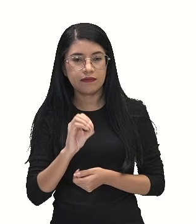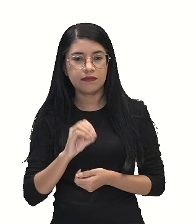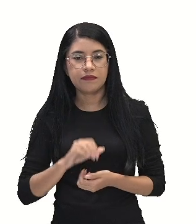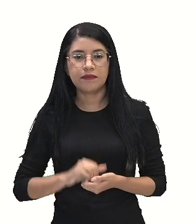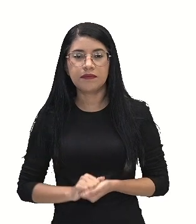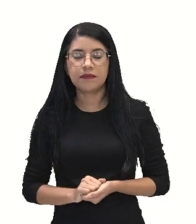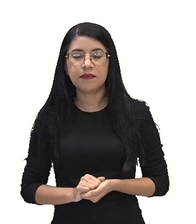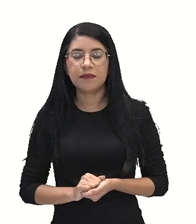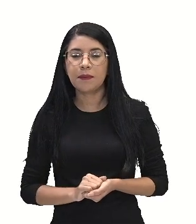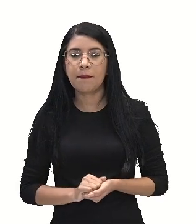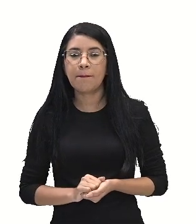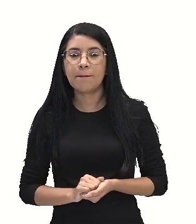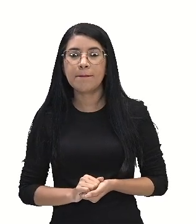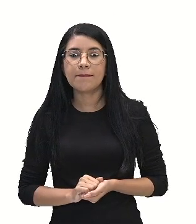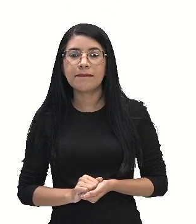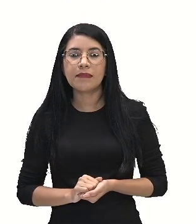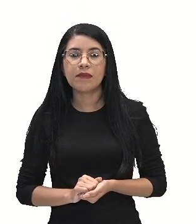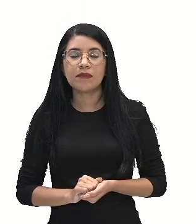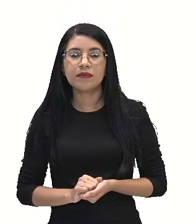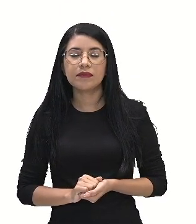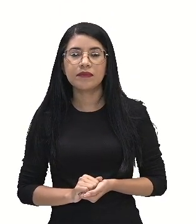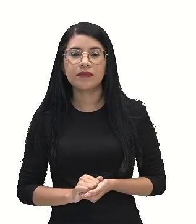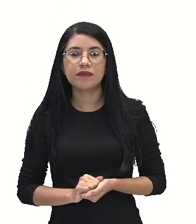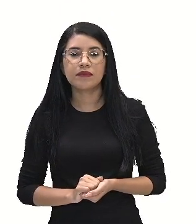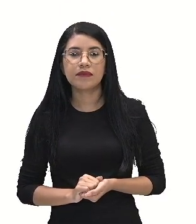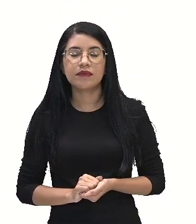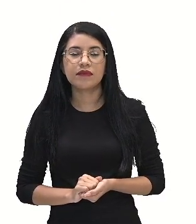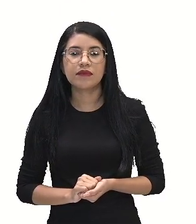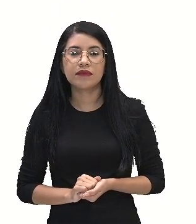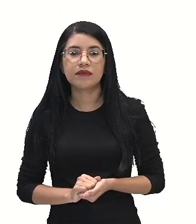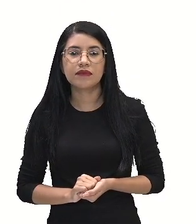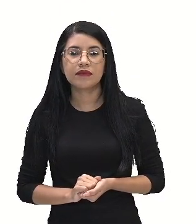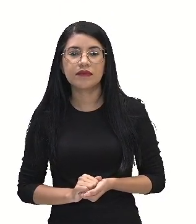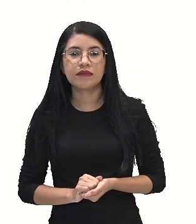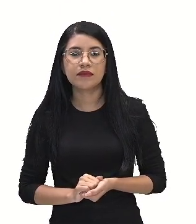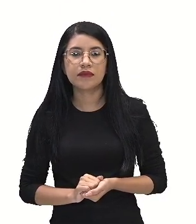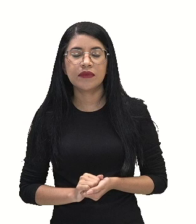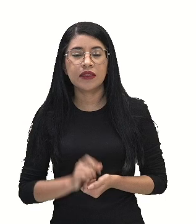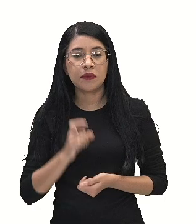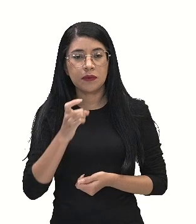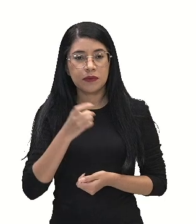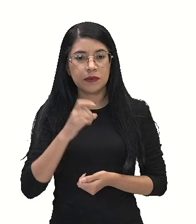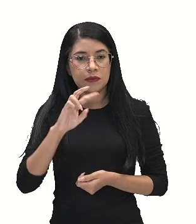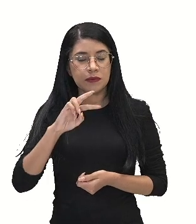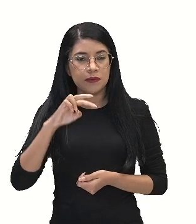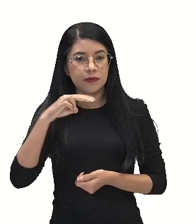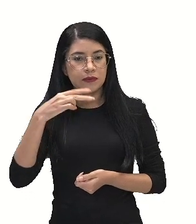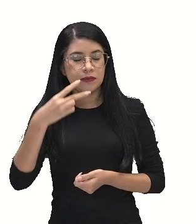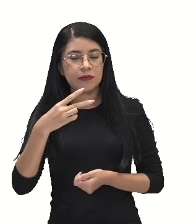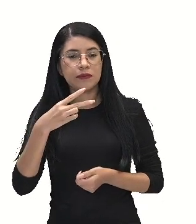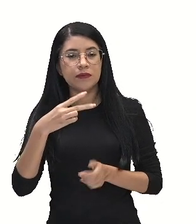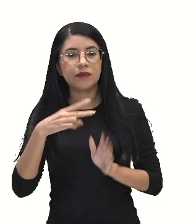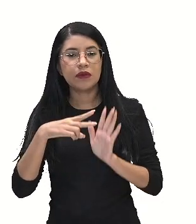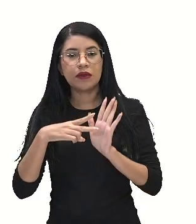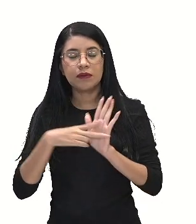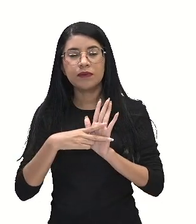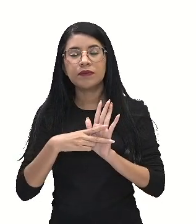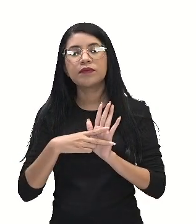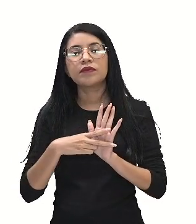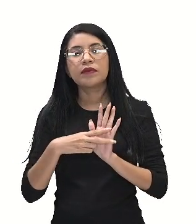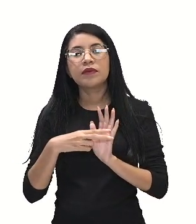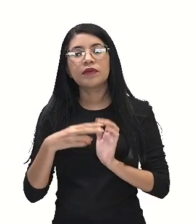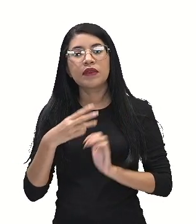Ok? Muito bem, agora nós temos aqui, ó, x ao quadrado é igual